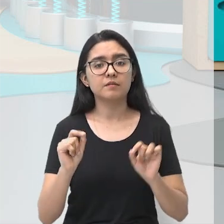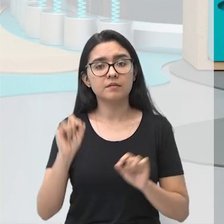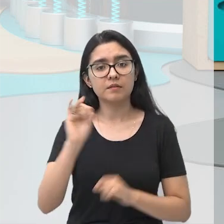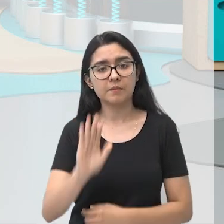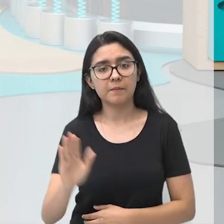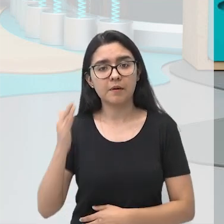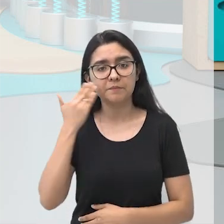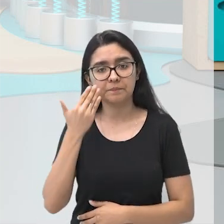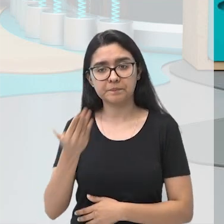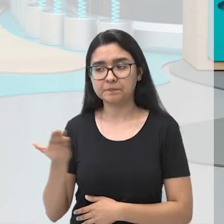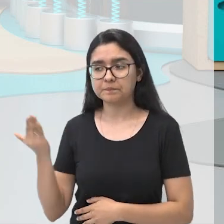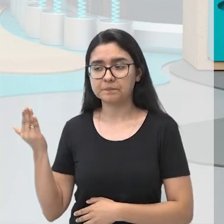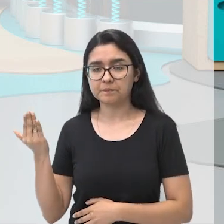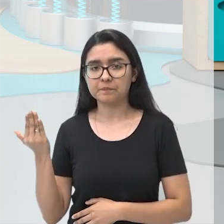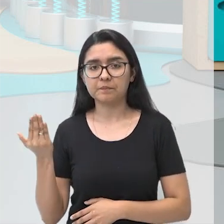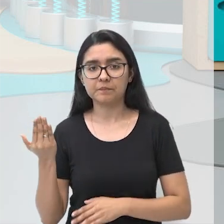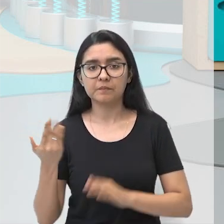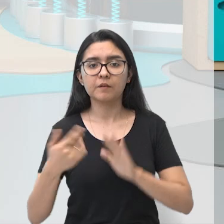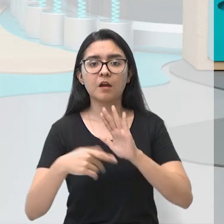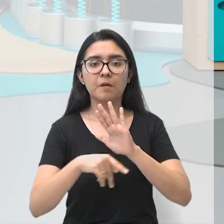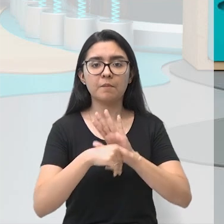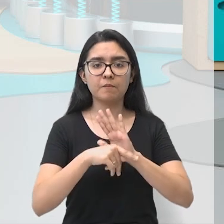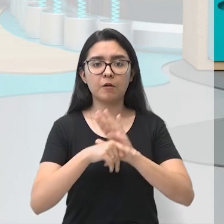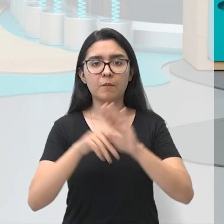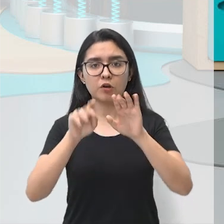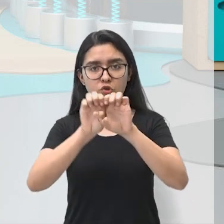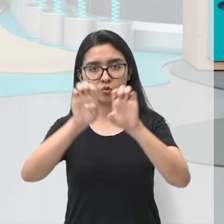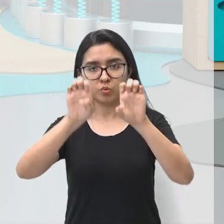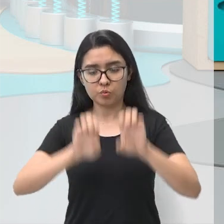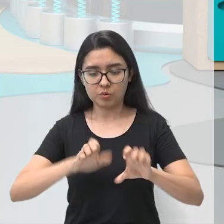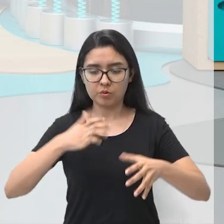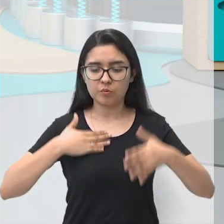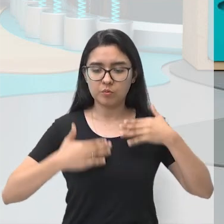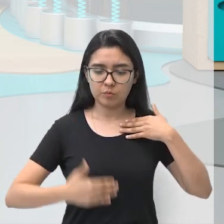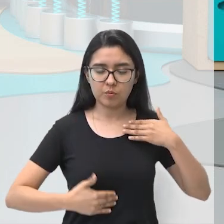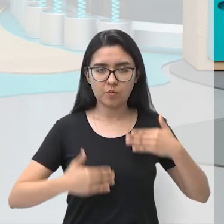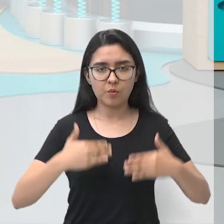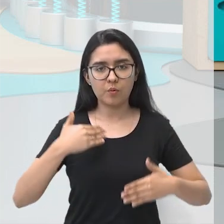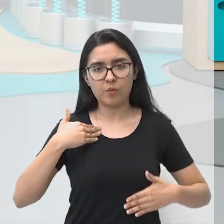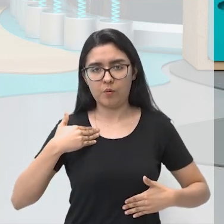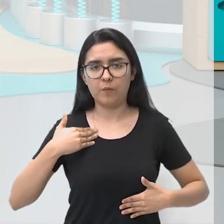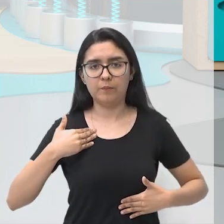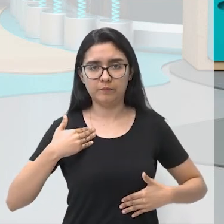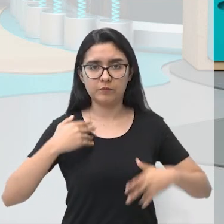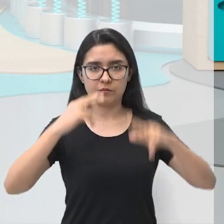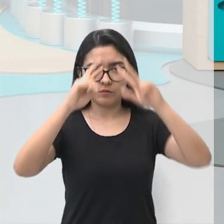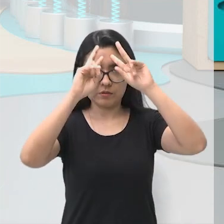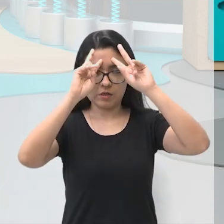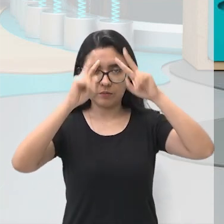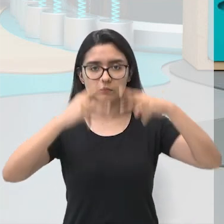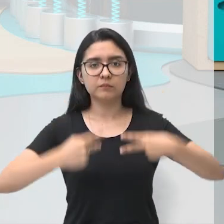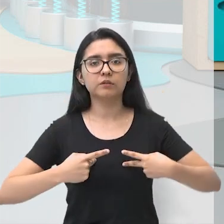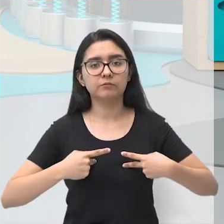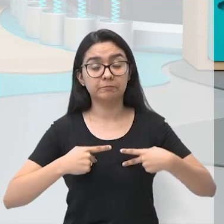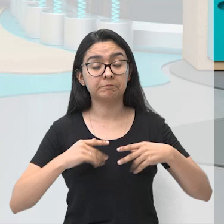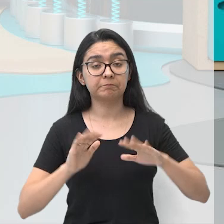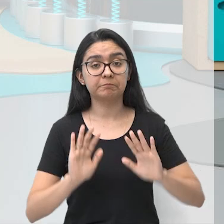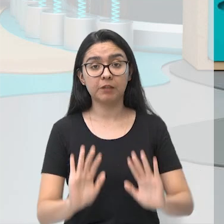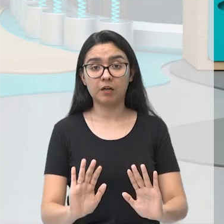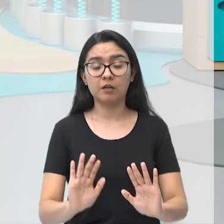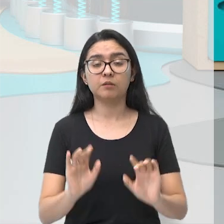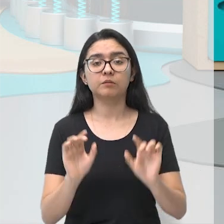representação traz aí a arquitetura perfeita do corpo, no que se refere à estrutura corporal e tudo mais.